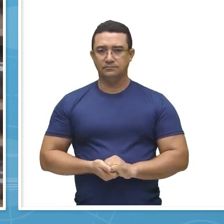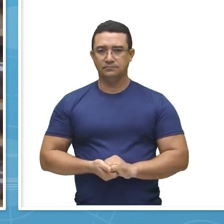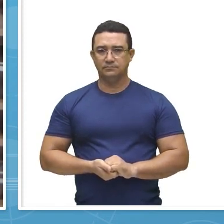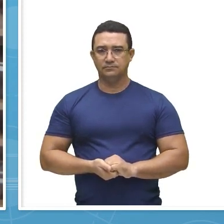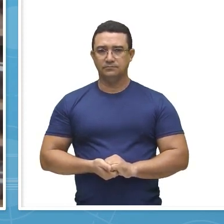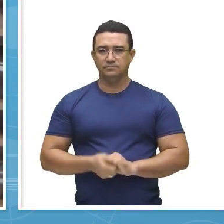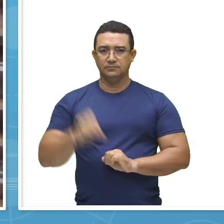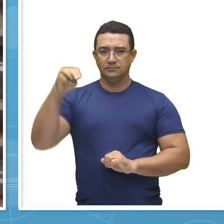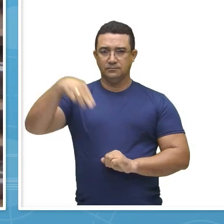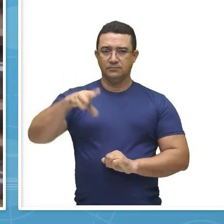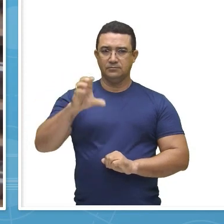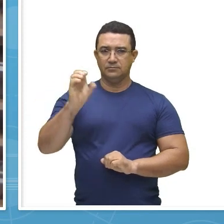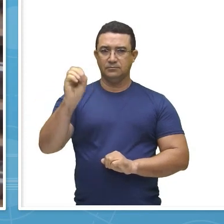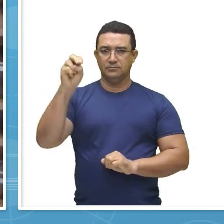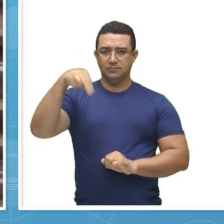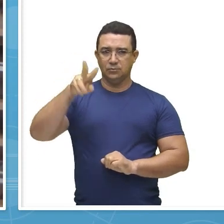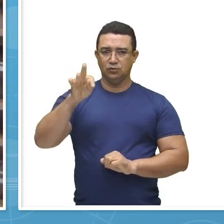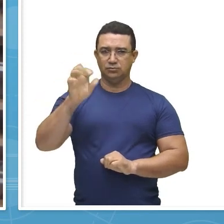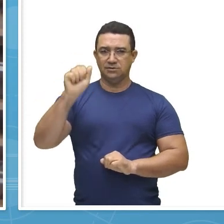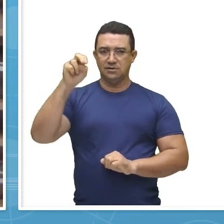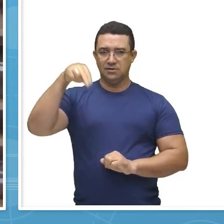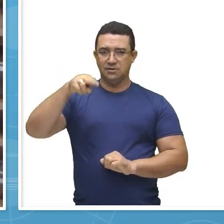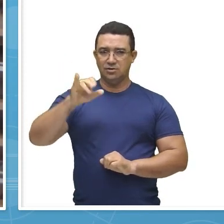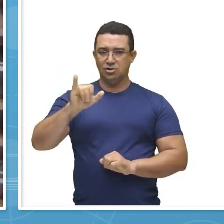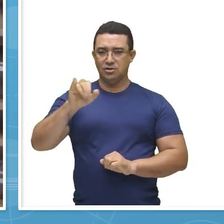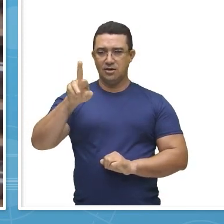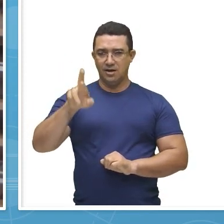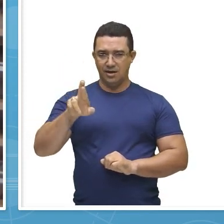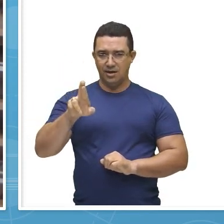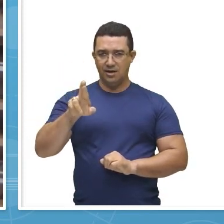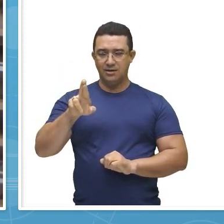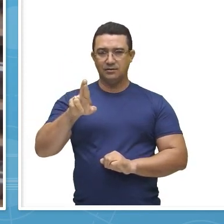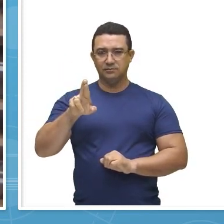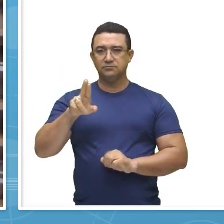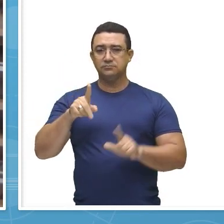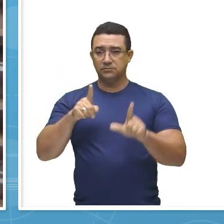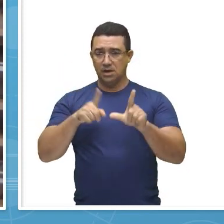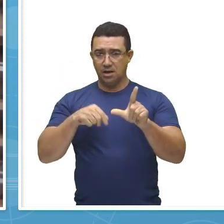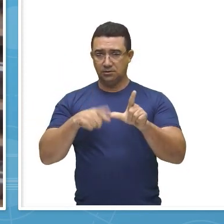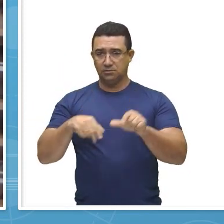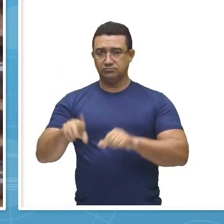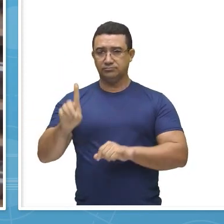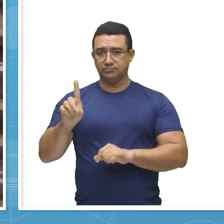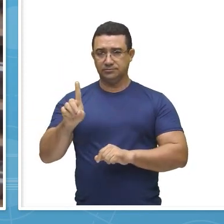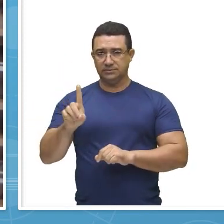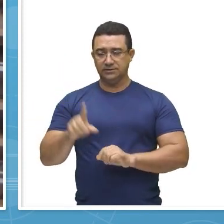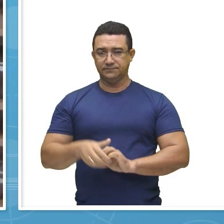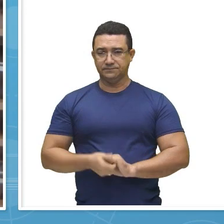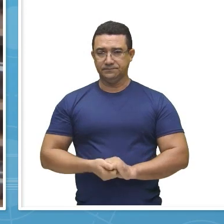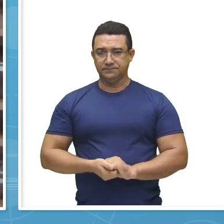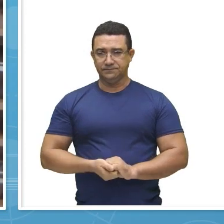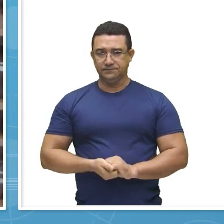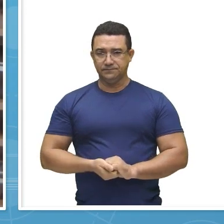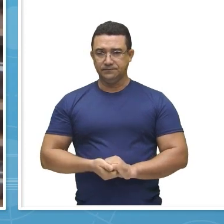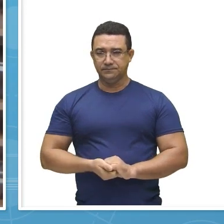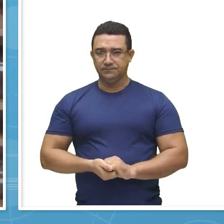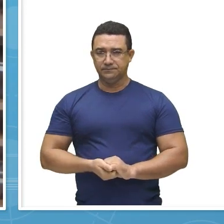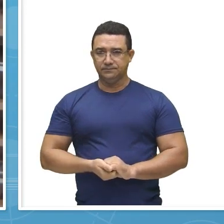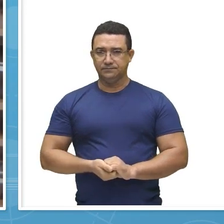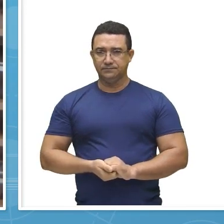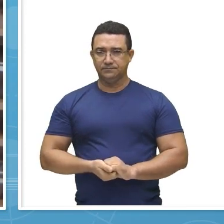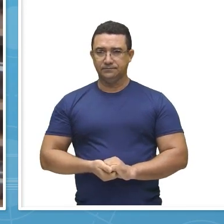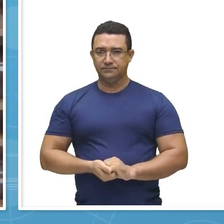Montanier, né? Desculpa se eu falar errado, colocou a letra D da escola Cíntia Régia Gomes do Livramento,